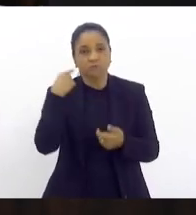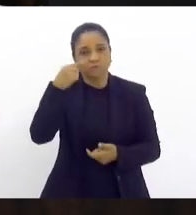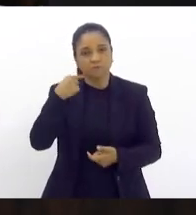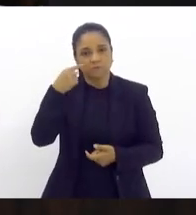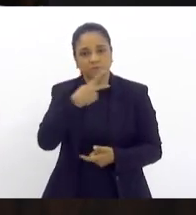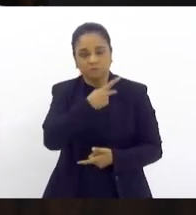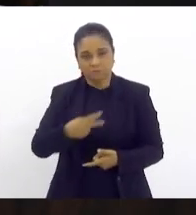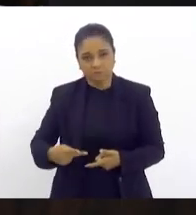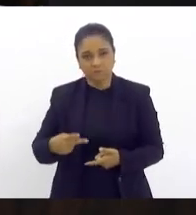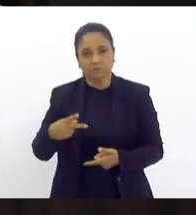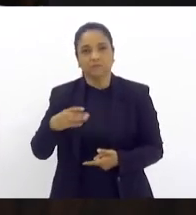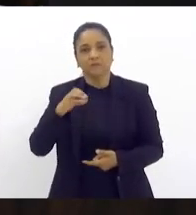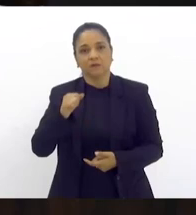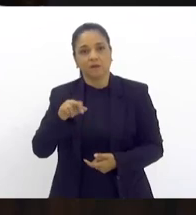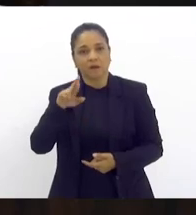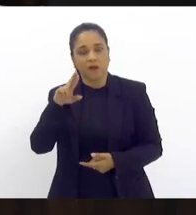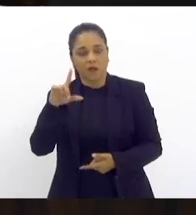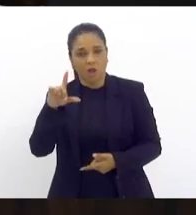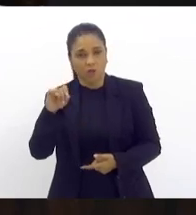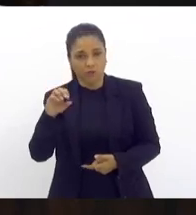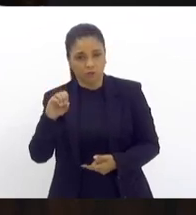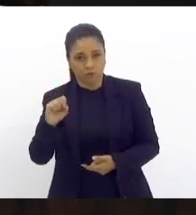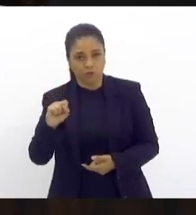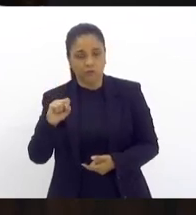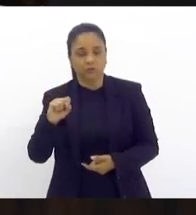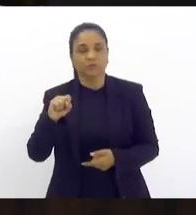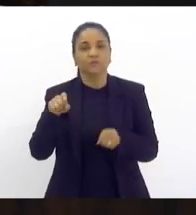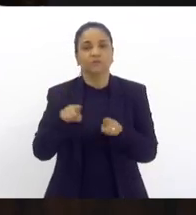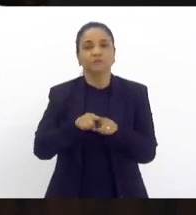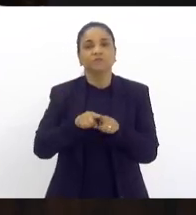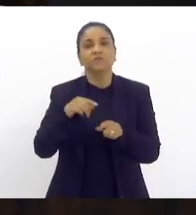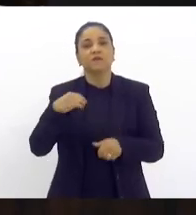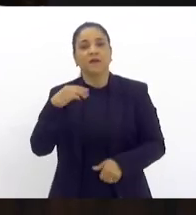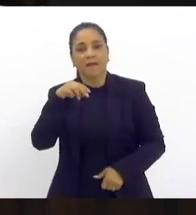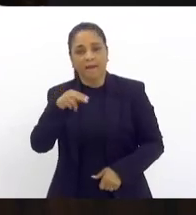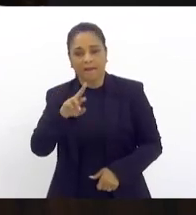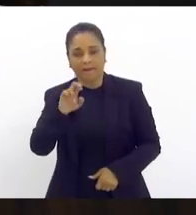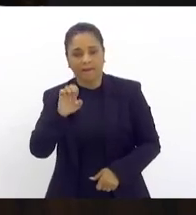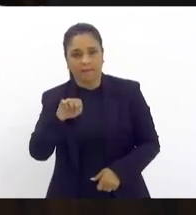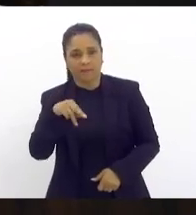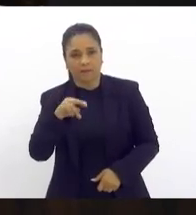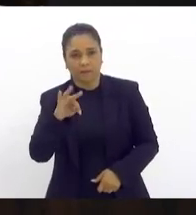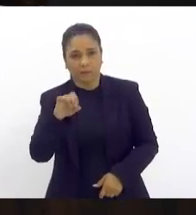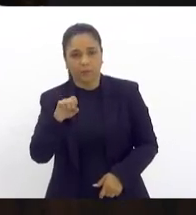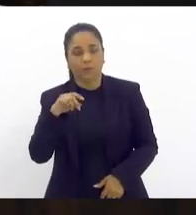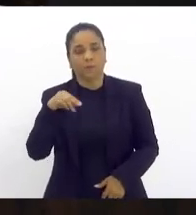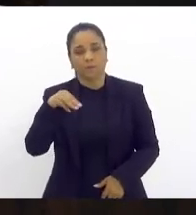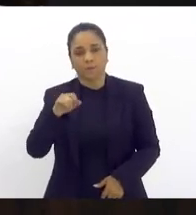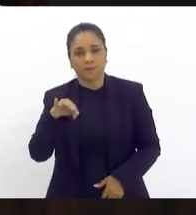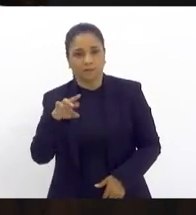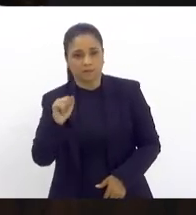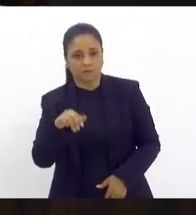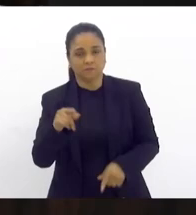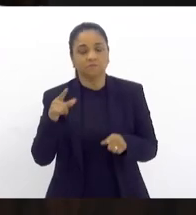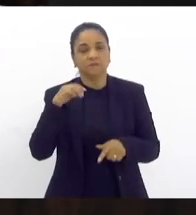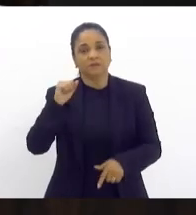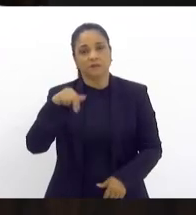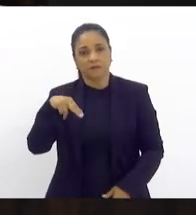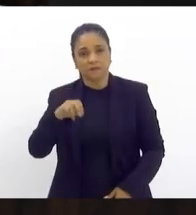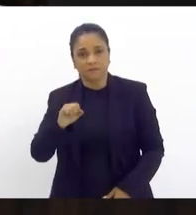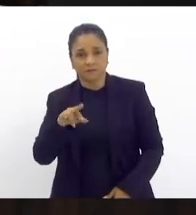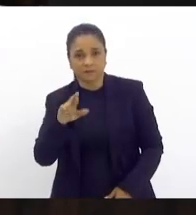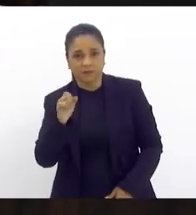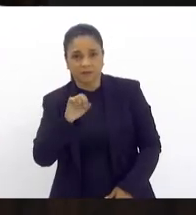vice-presidente Carlos de Macedo Douglas ruas Renato Miranda Arthur Monteiro Andrezinho Ceciliano